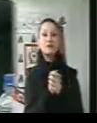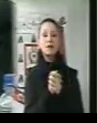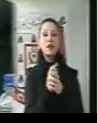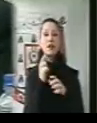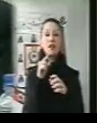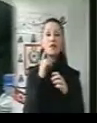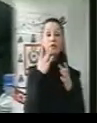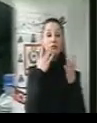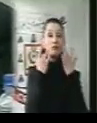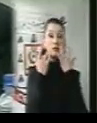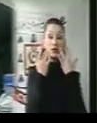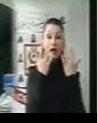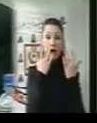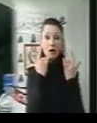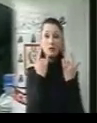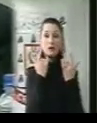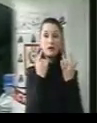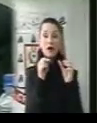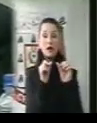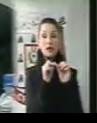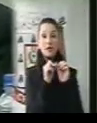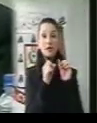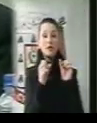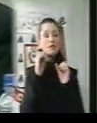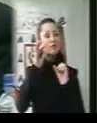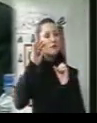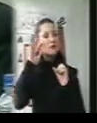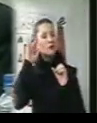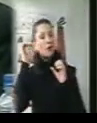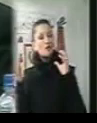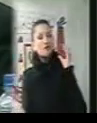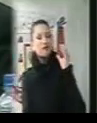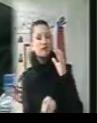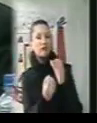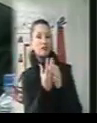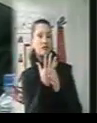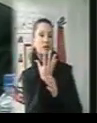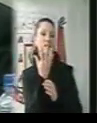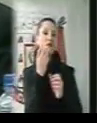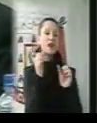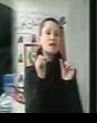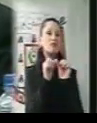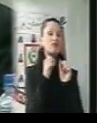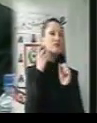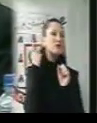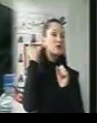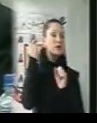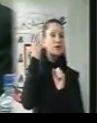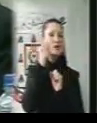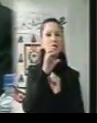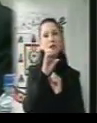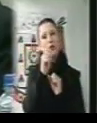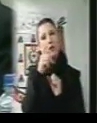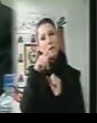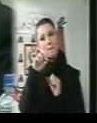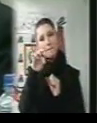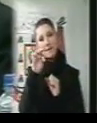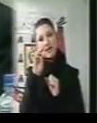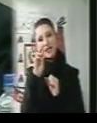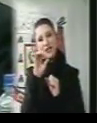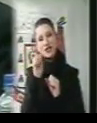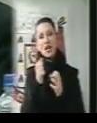Esse espetáculo é a realização de um sonho antigo. Já faz algum tempo que a Cooperja queria resgatar a